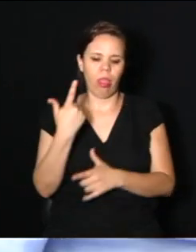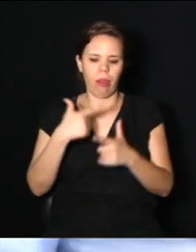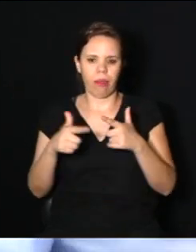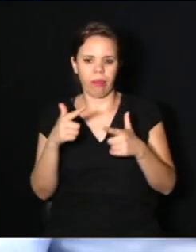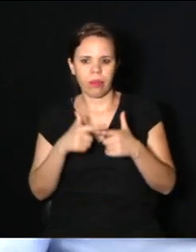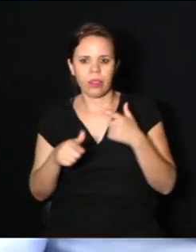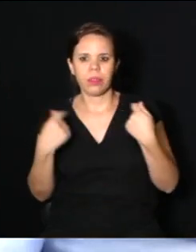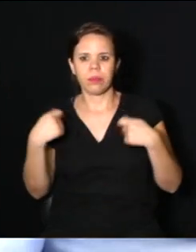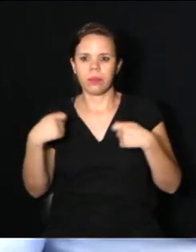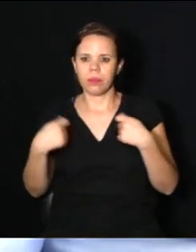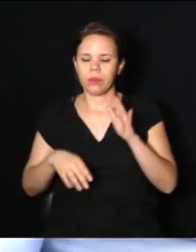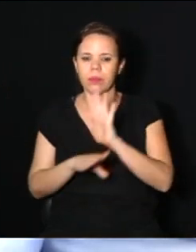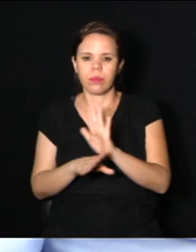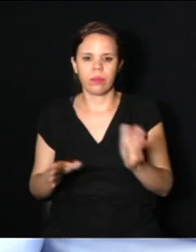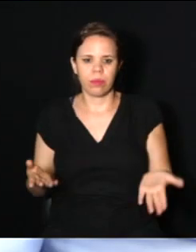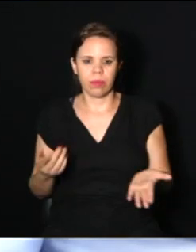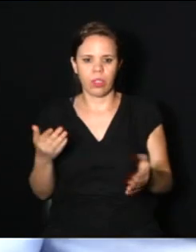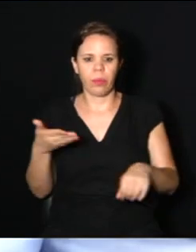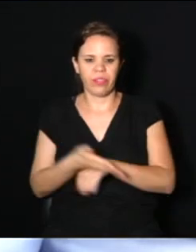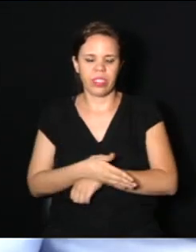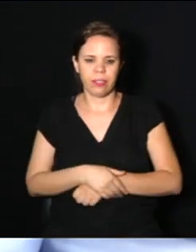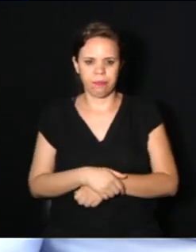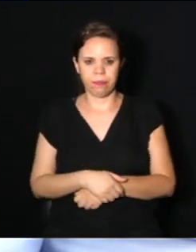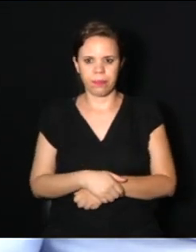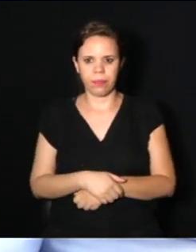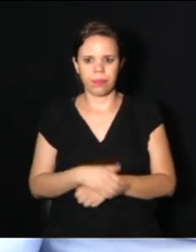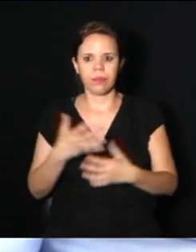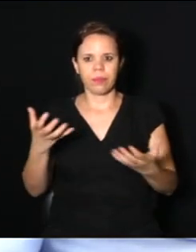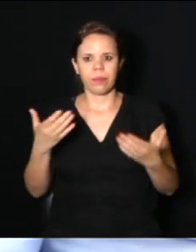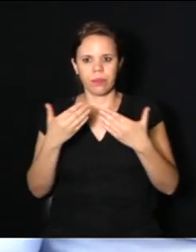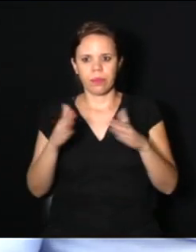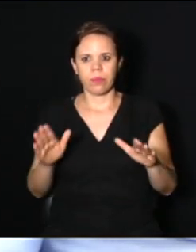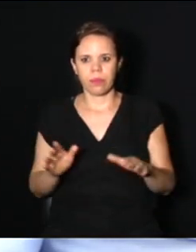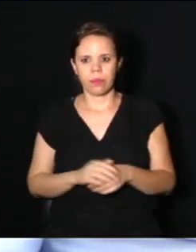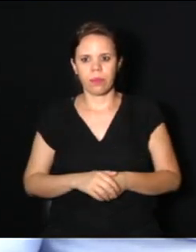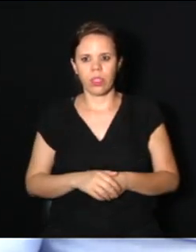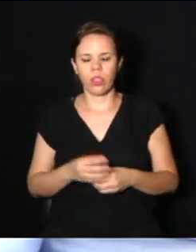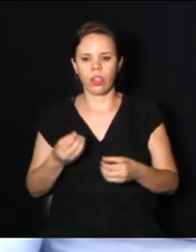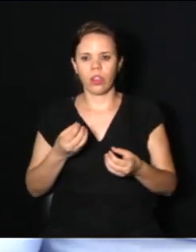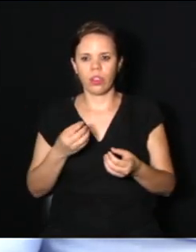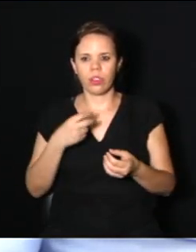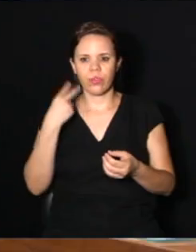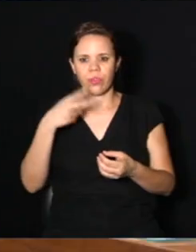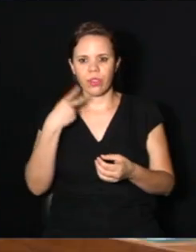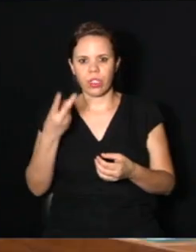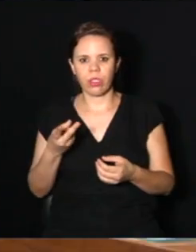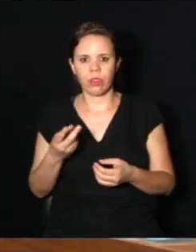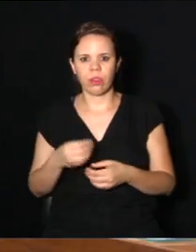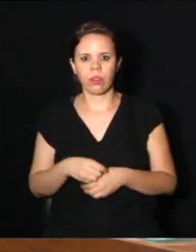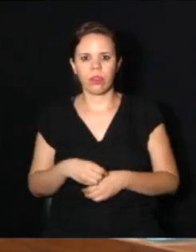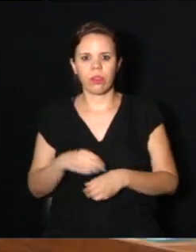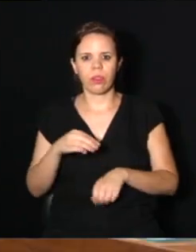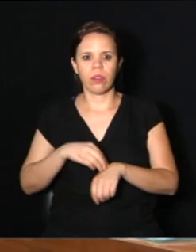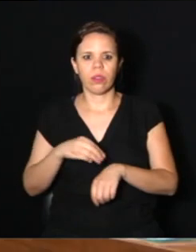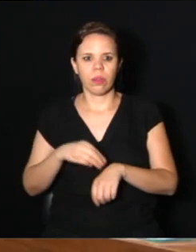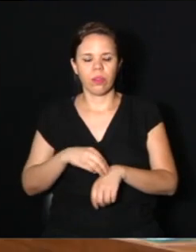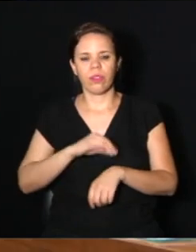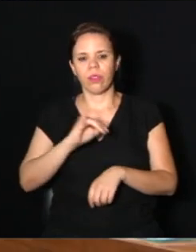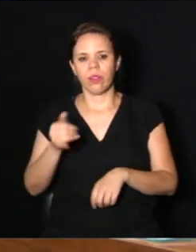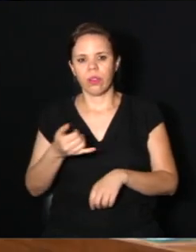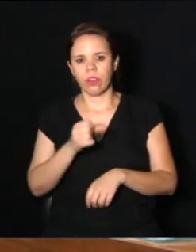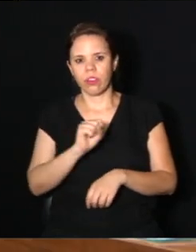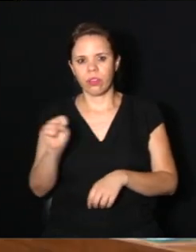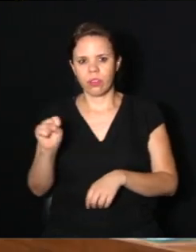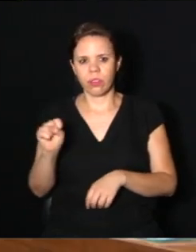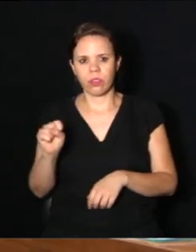poder precisar e demandar uma visita. Quero abrir a palavra para os vereadores membros da comissão, o vereador professor Alberto, o vereador J. Silva, querem se